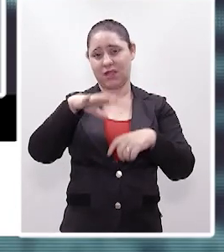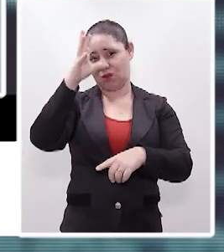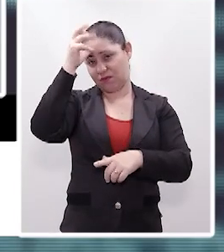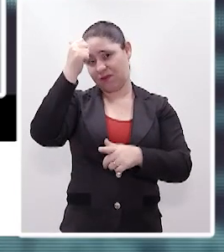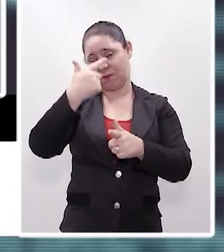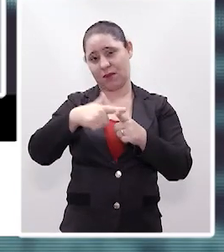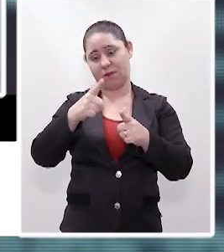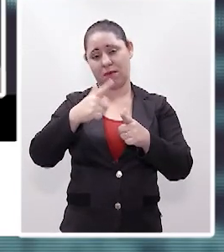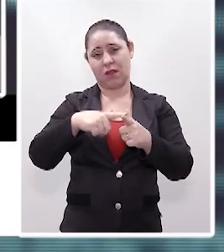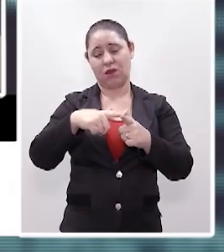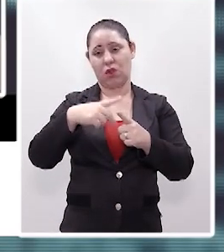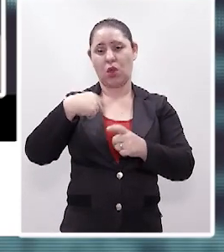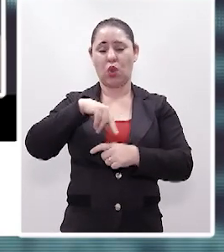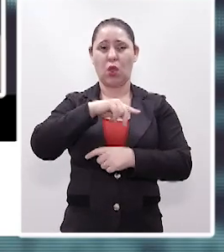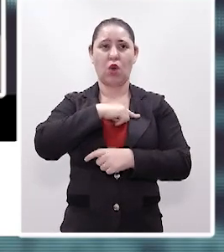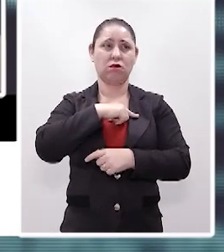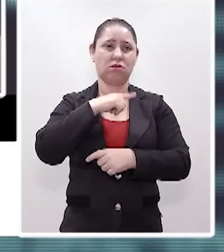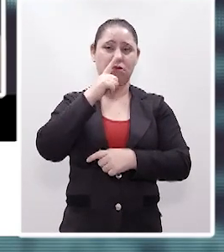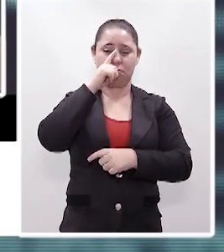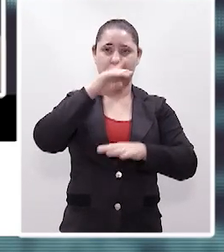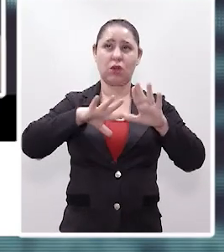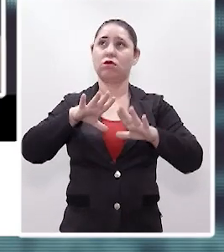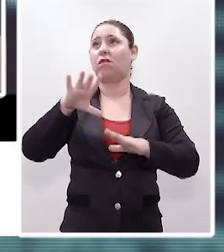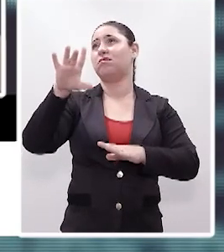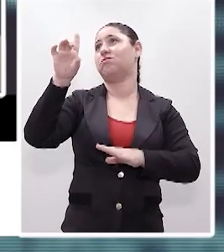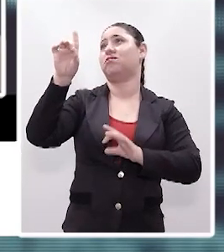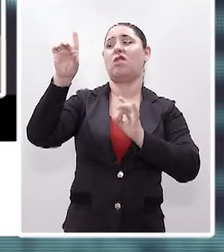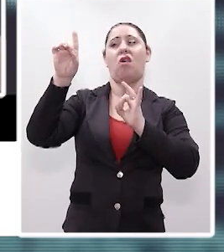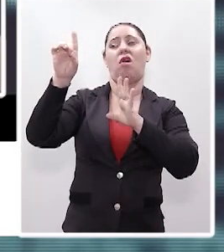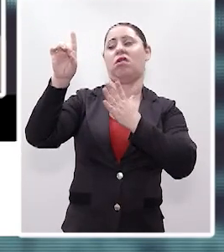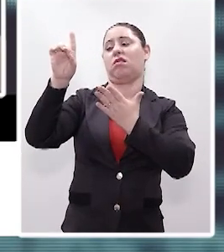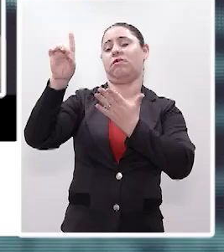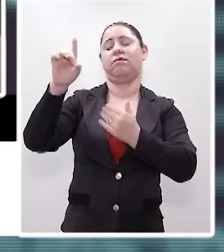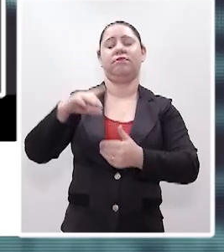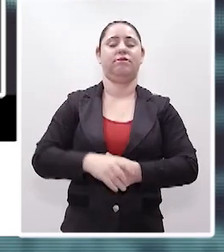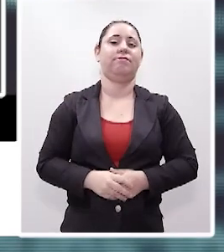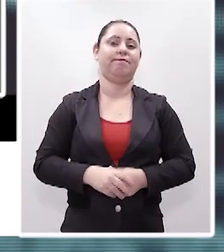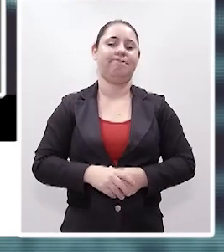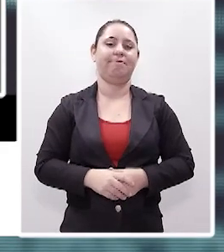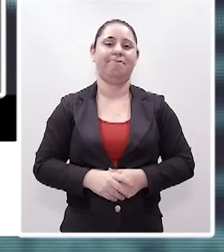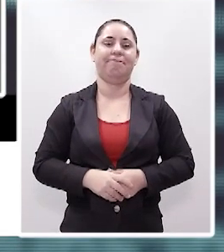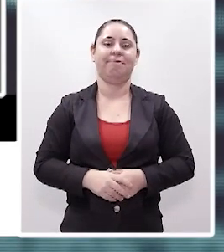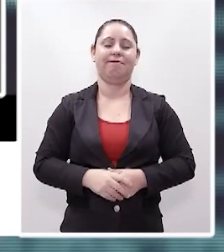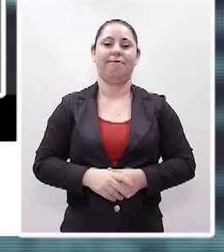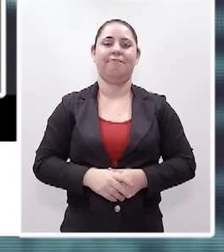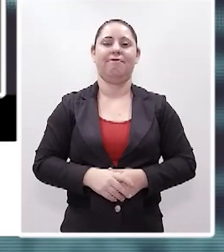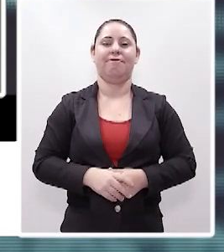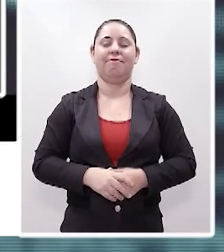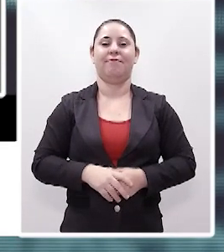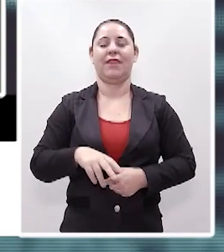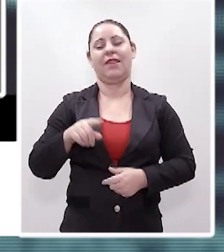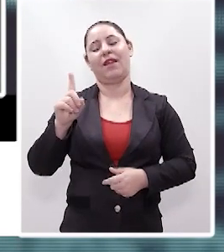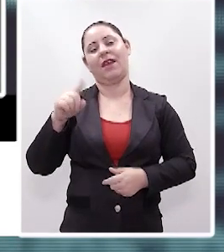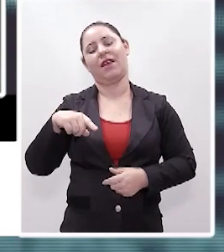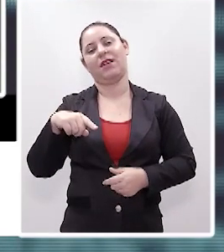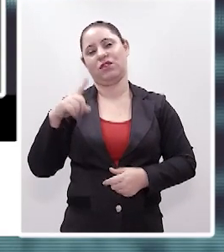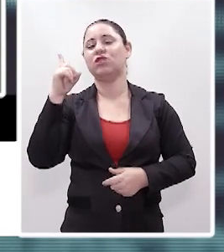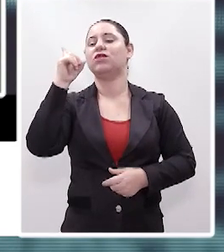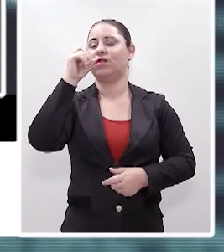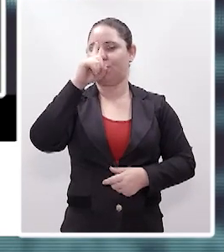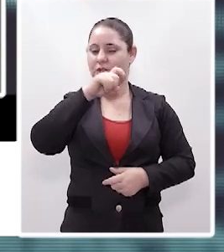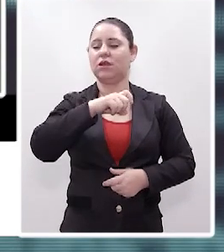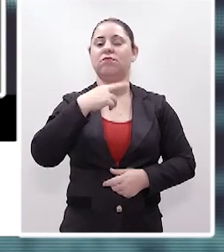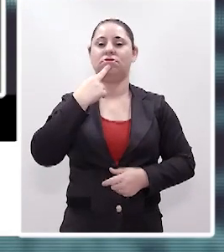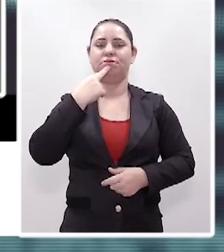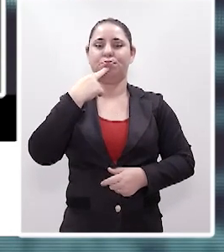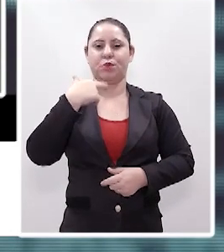nessa insegurança, nessa incerteza, só Deus. A pergunta não vou dizer capciosa, mas é muito